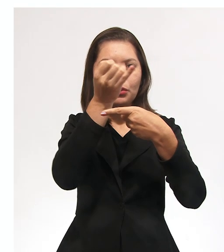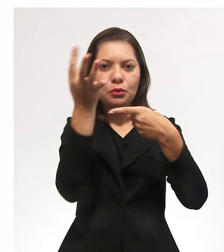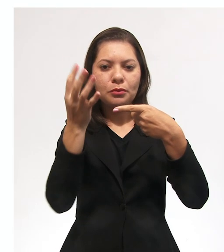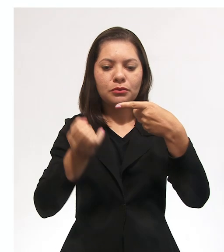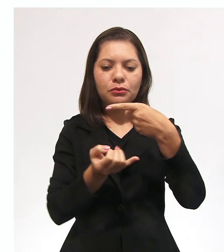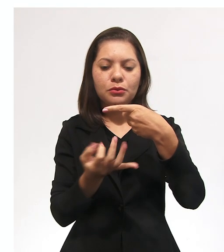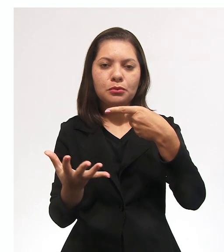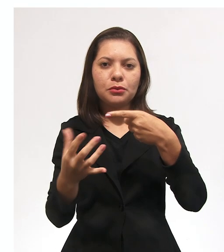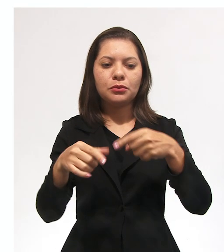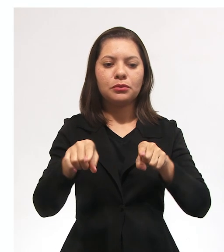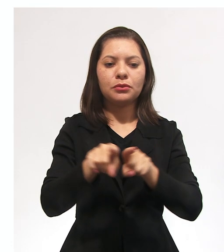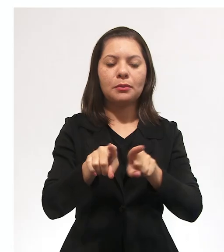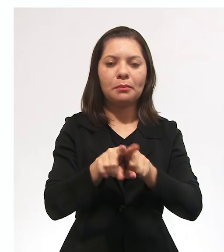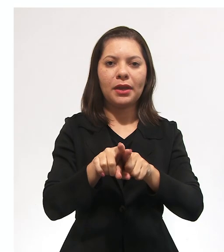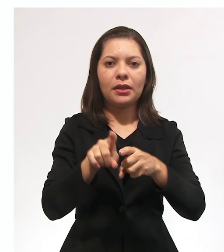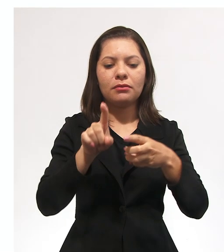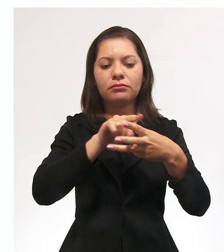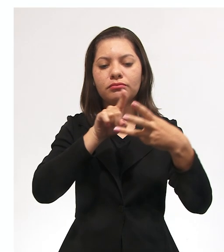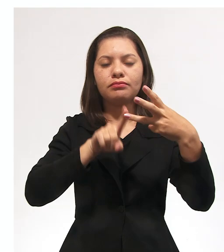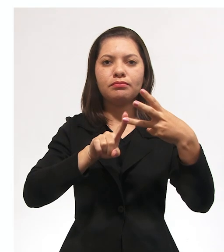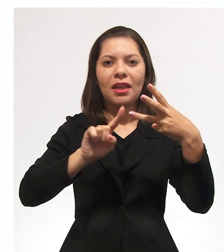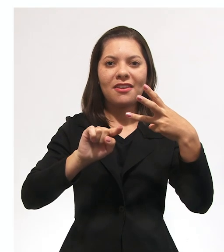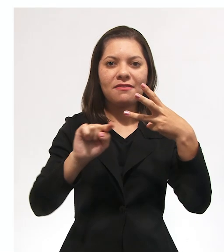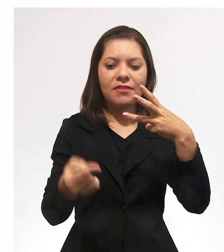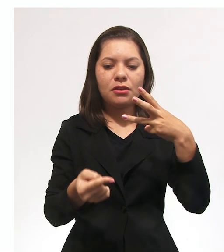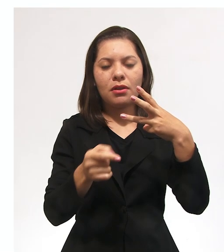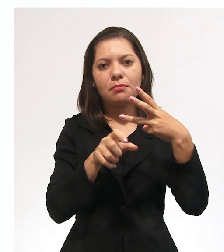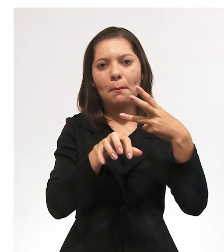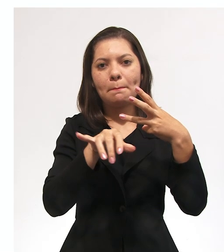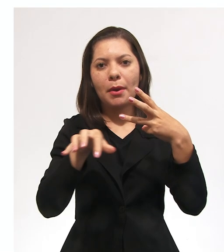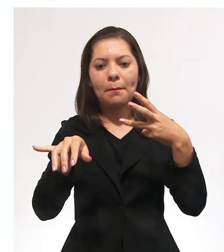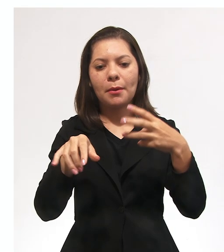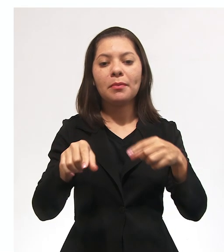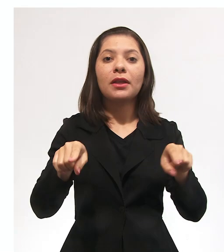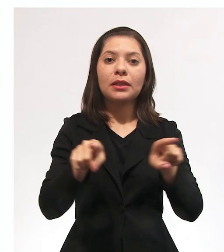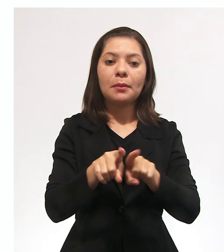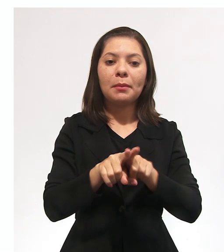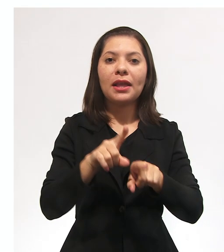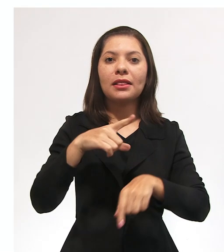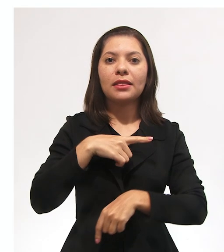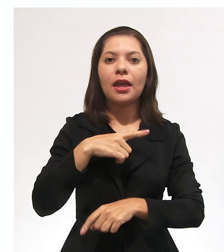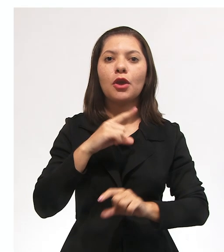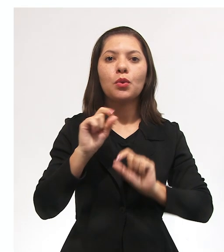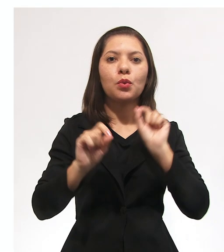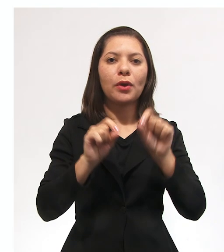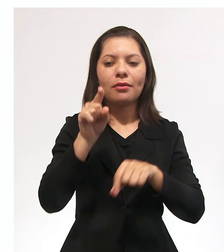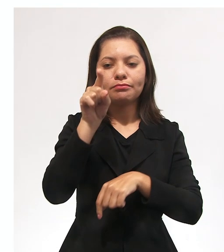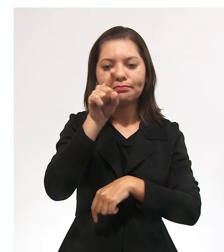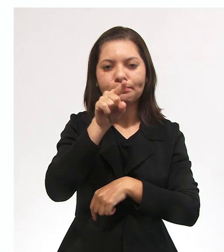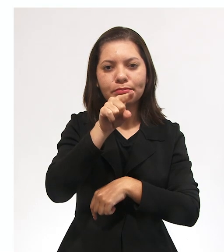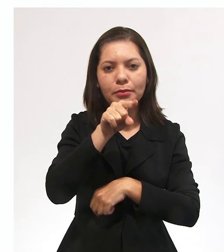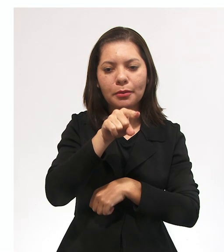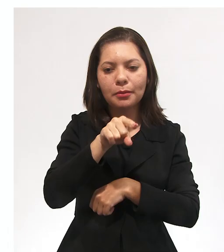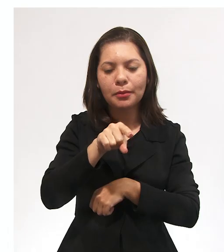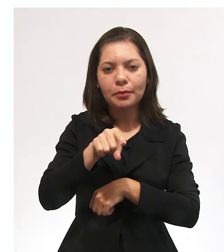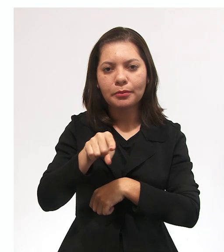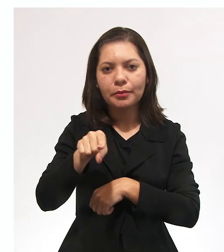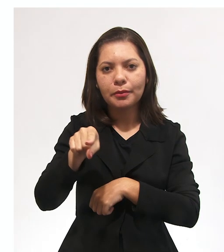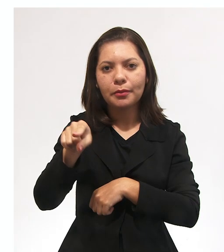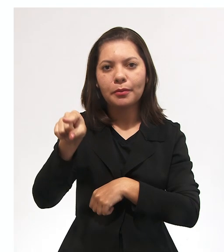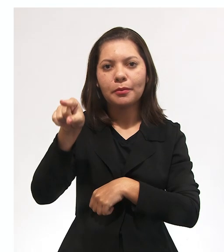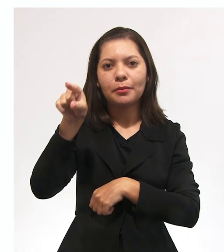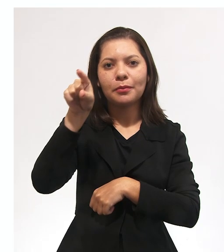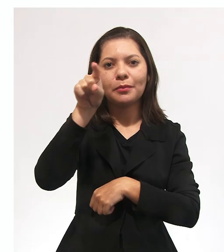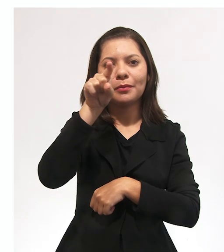E aí a gente também tem a representação de porcentagem em um disco, né? Normalmente, quando está carregando, quando a gente está fazendo